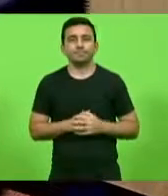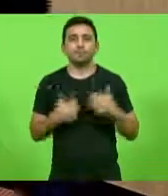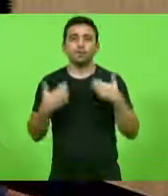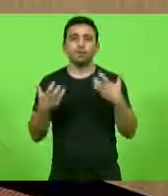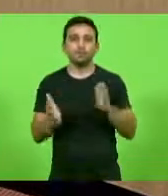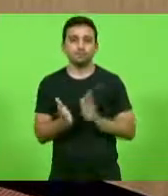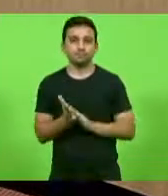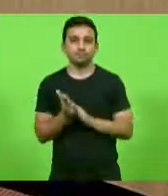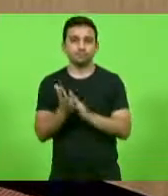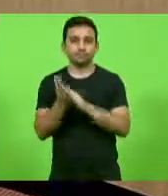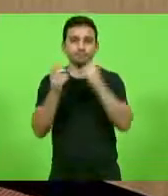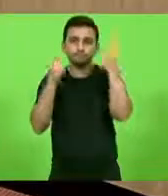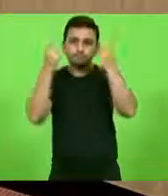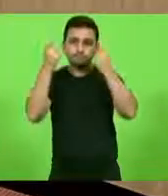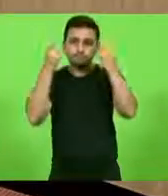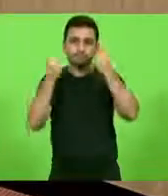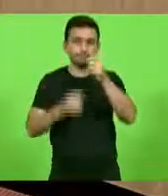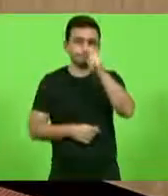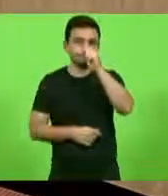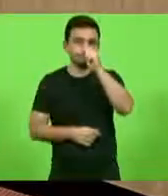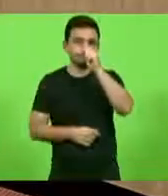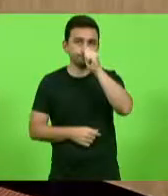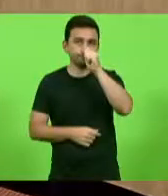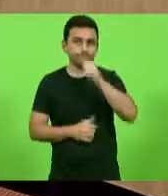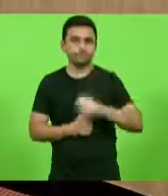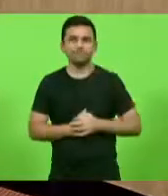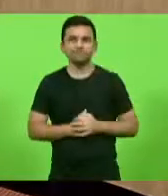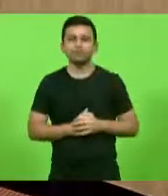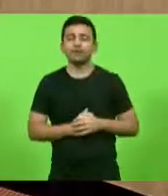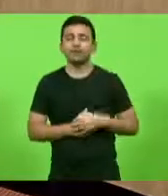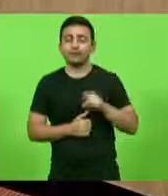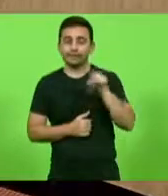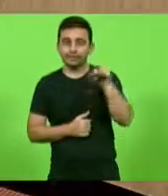parabenizar as preocupações do deputado João Amin, que tem sido